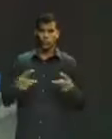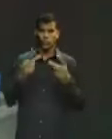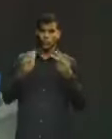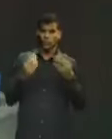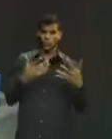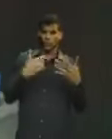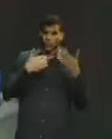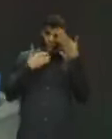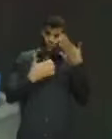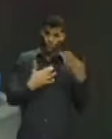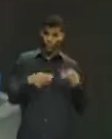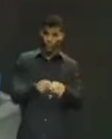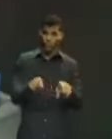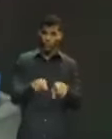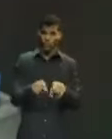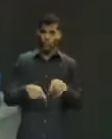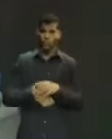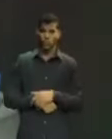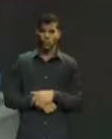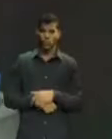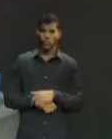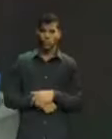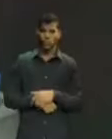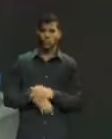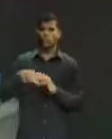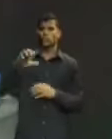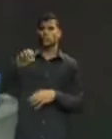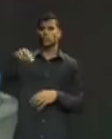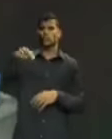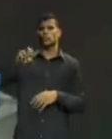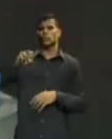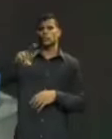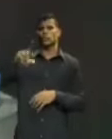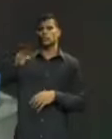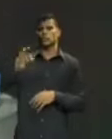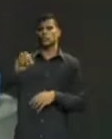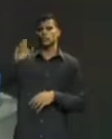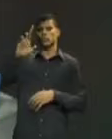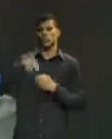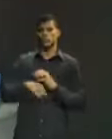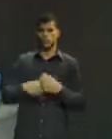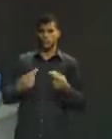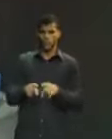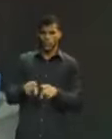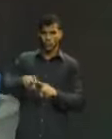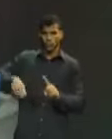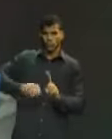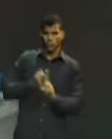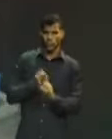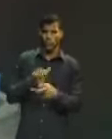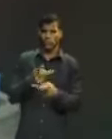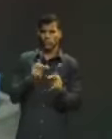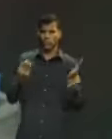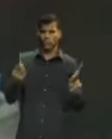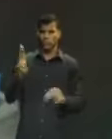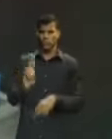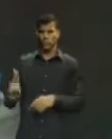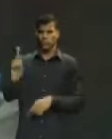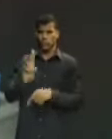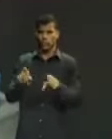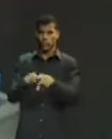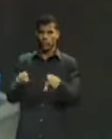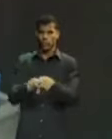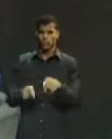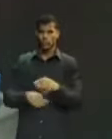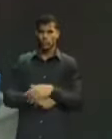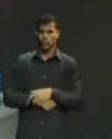gratidão. Aos nossos consultores e consultoras, aos nossos parceiros na sociedade civil, nas universidades públicas,